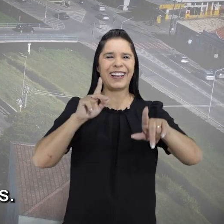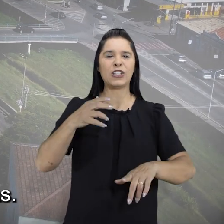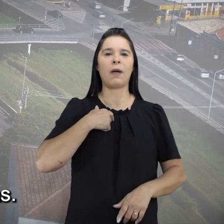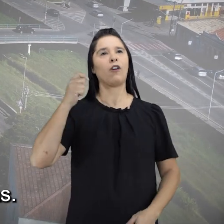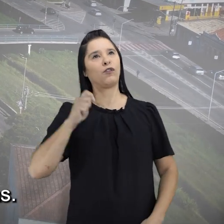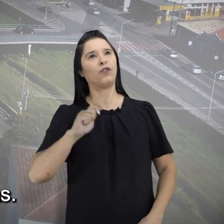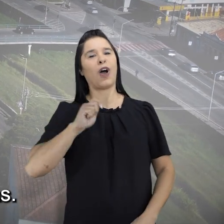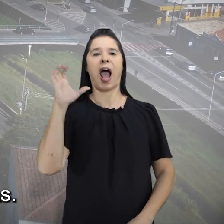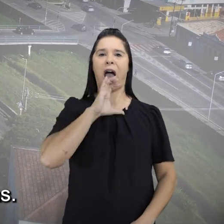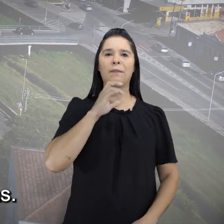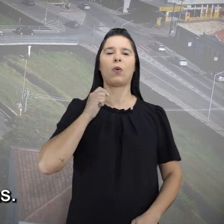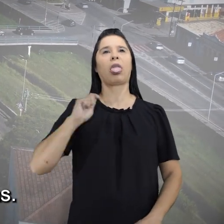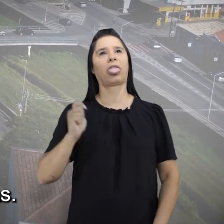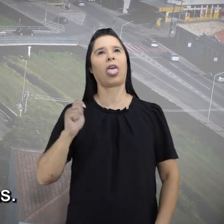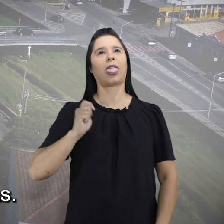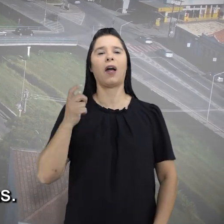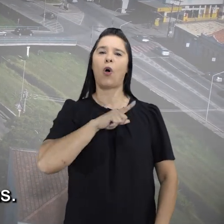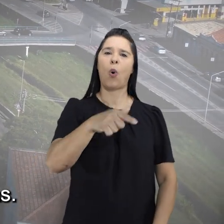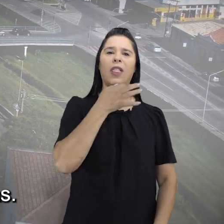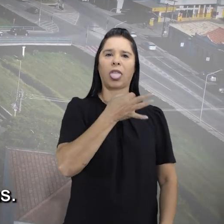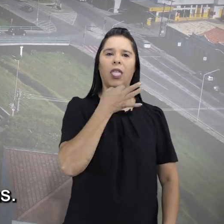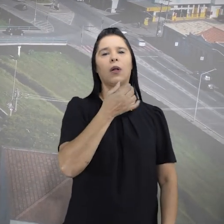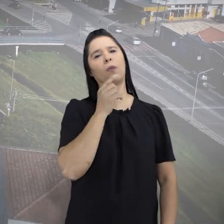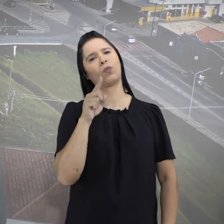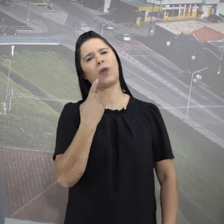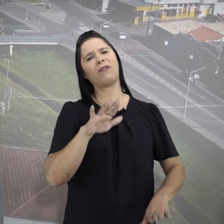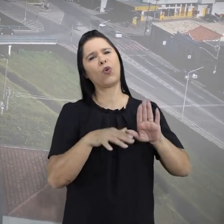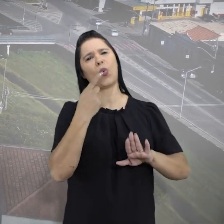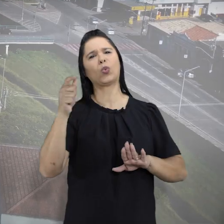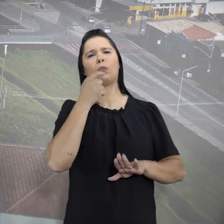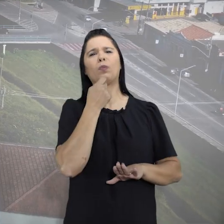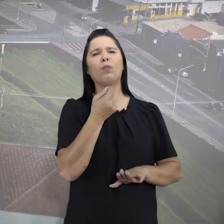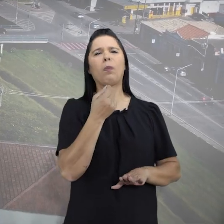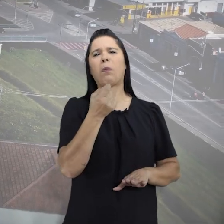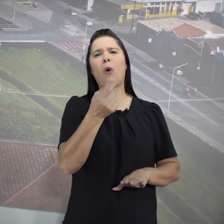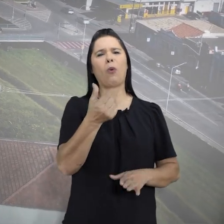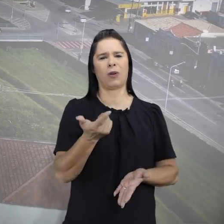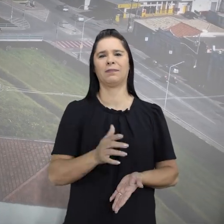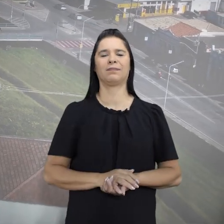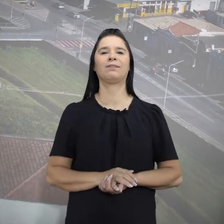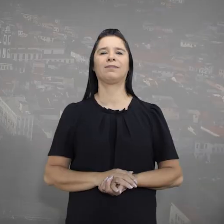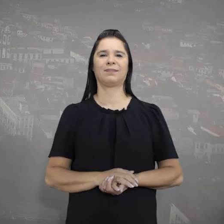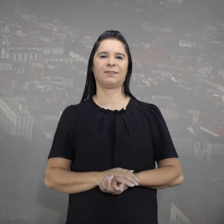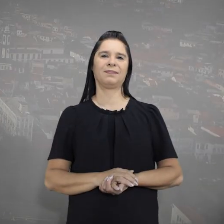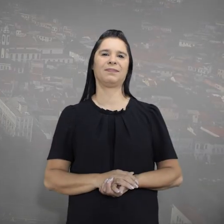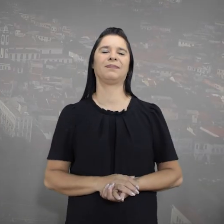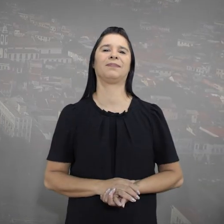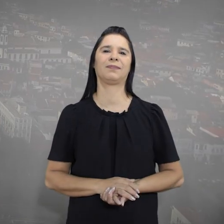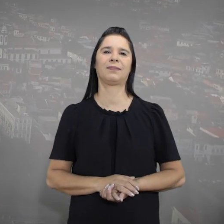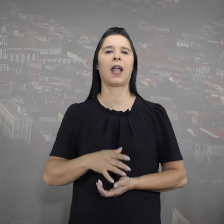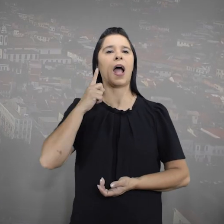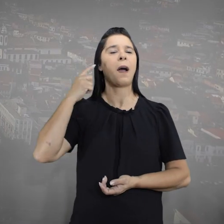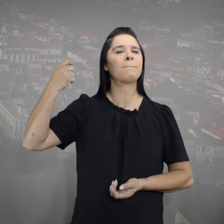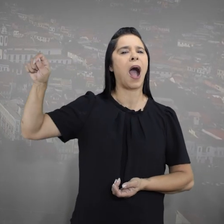mais, outros menos. E esse som do apito é tradicional de São João del Rei. Como os sinos das igrejas, o apito da locomotiva também é.